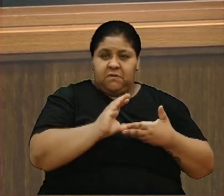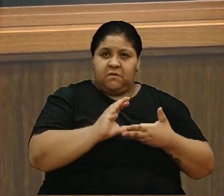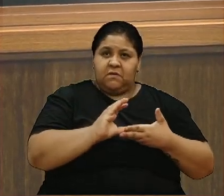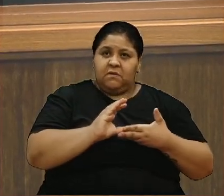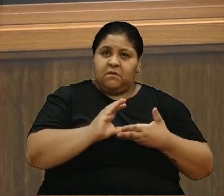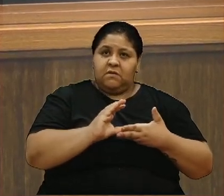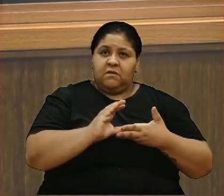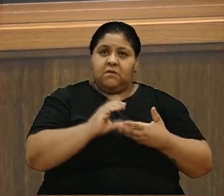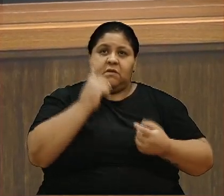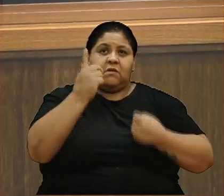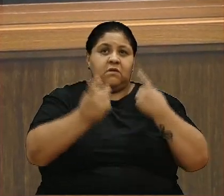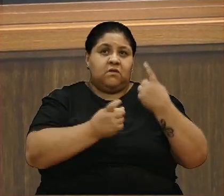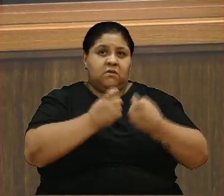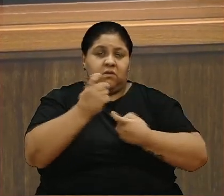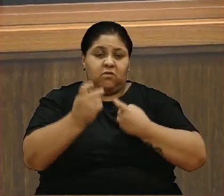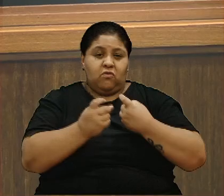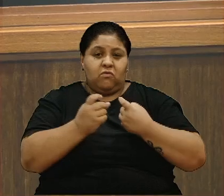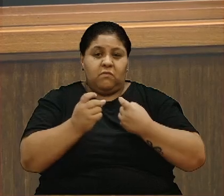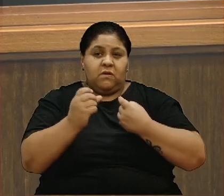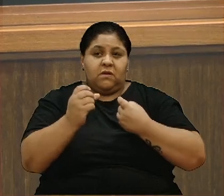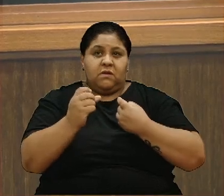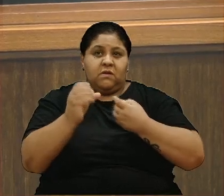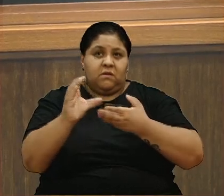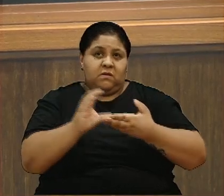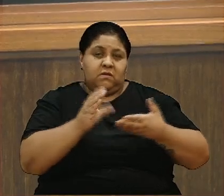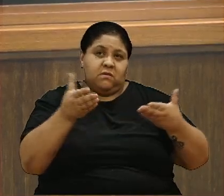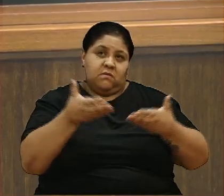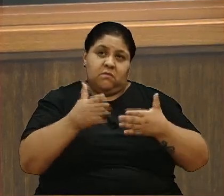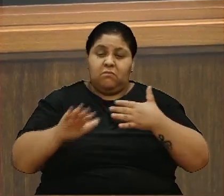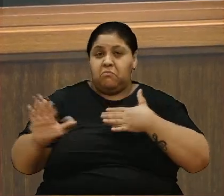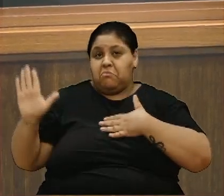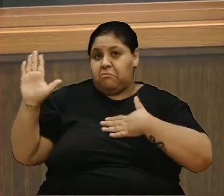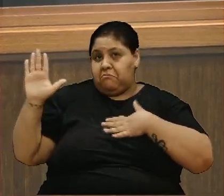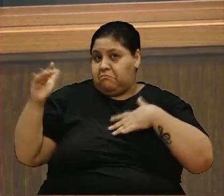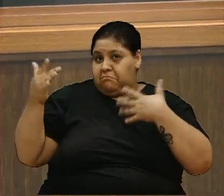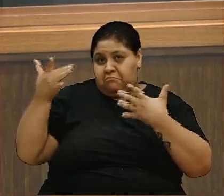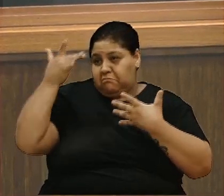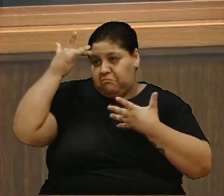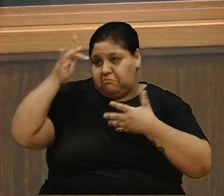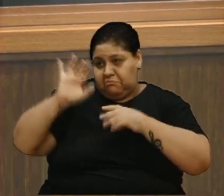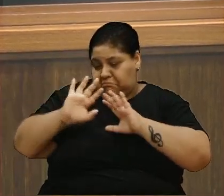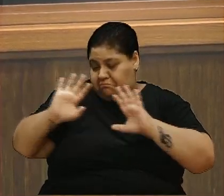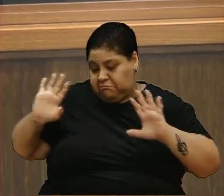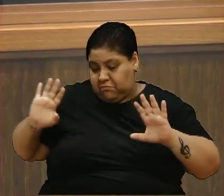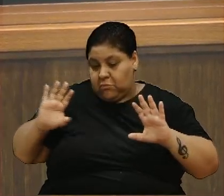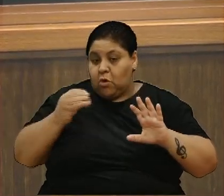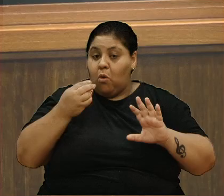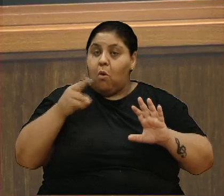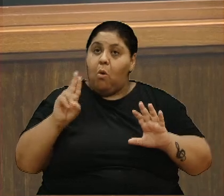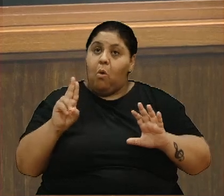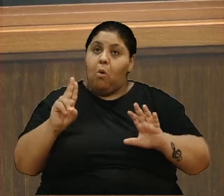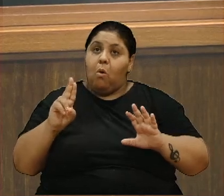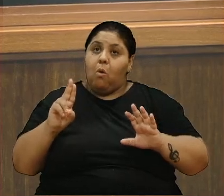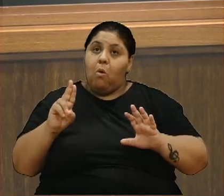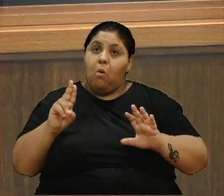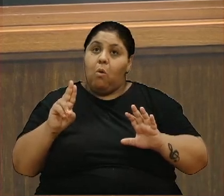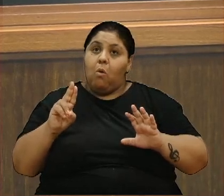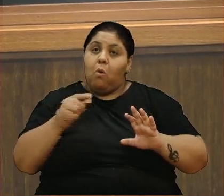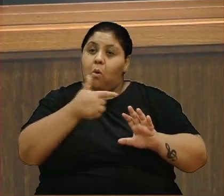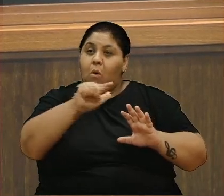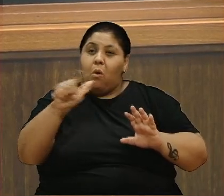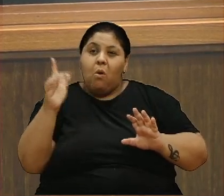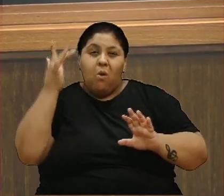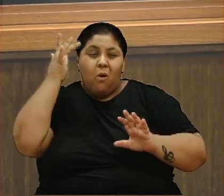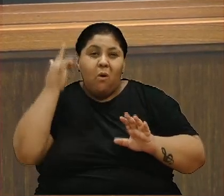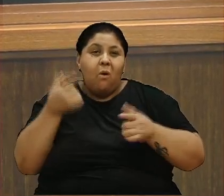e algumas receberam hoje, prometeu-se, né? Não sei se receberam, outras amanhã, mas algumas